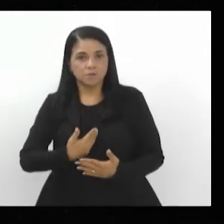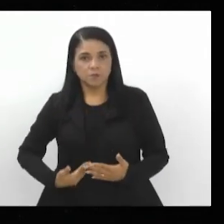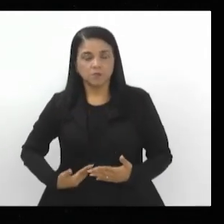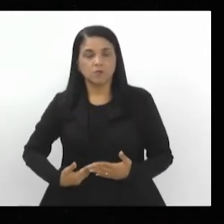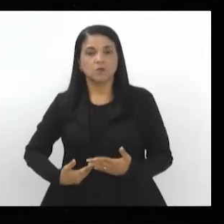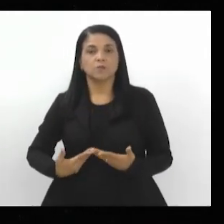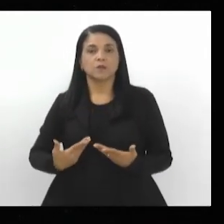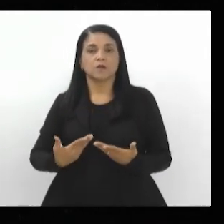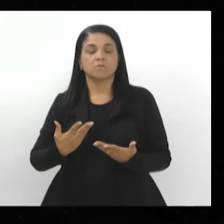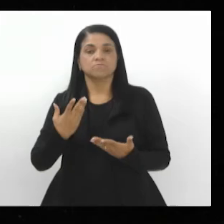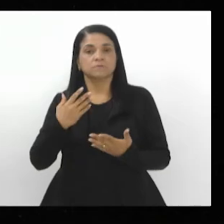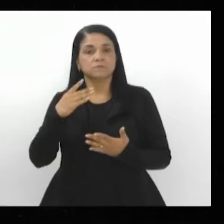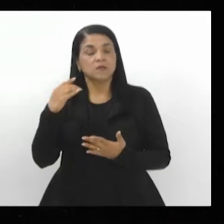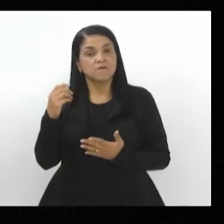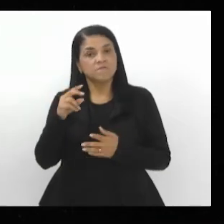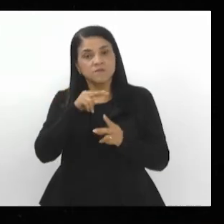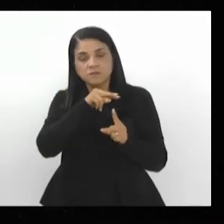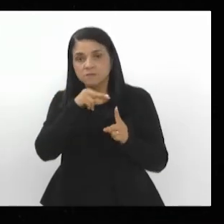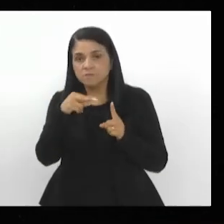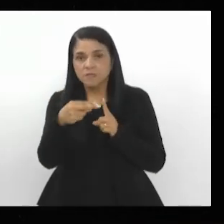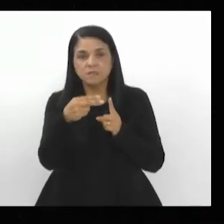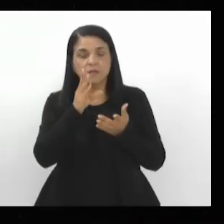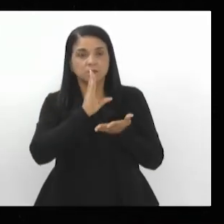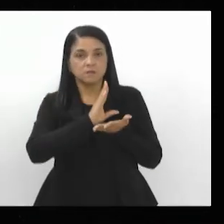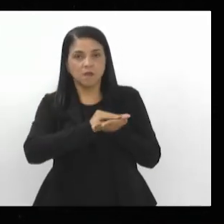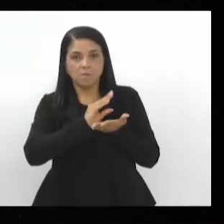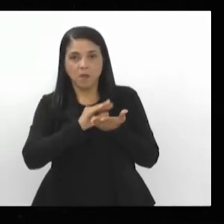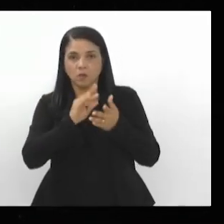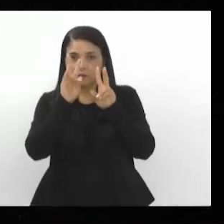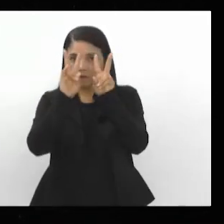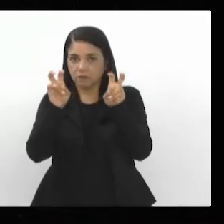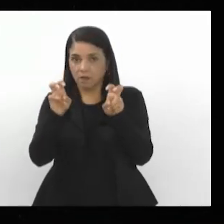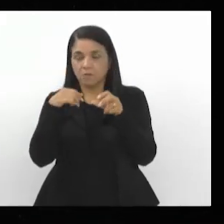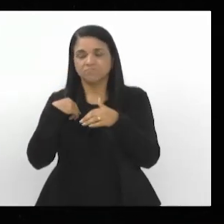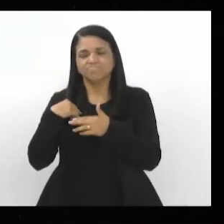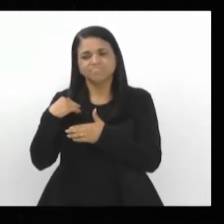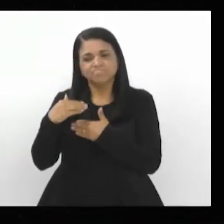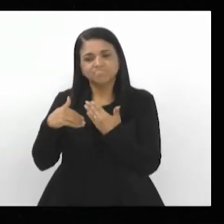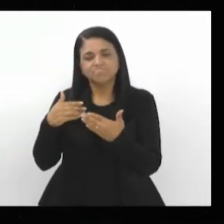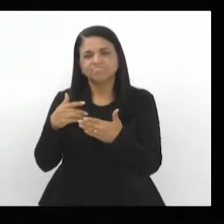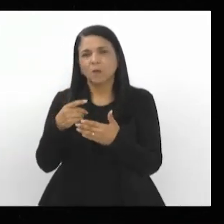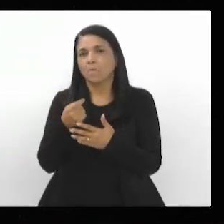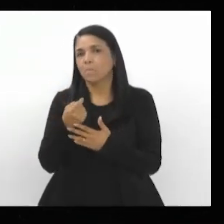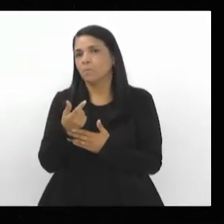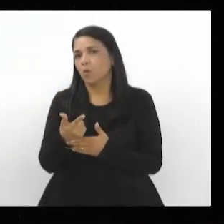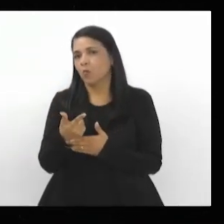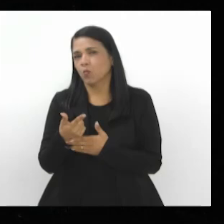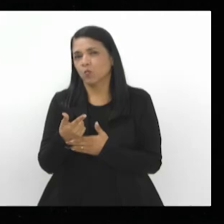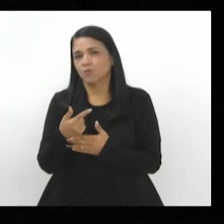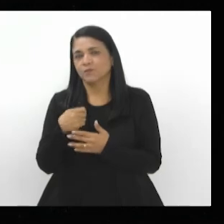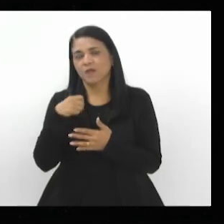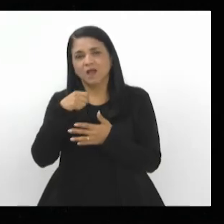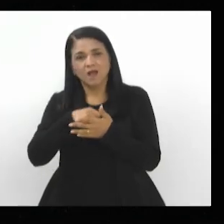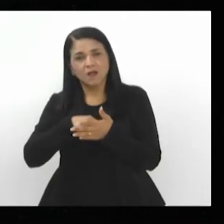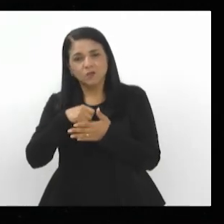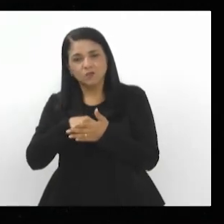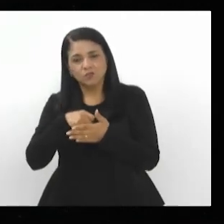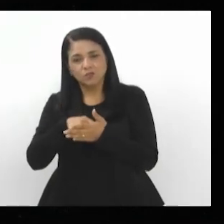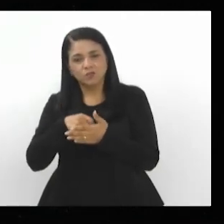serenidade a essa pauta, visibilidade a essa pauta, os avanços foram muito tímidos e essa luta está